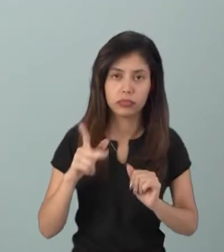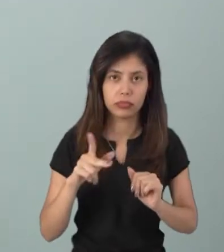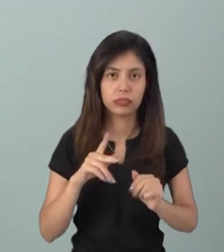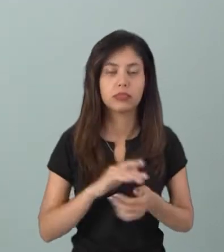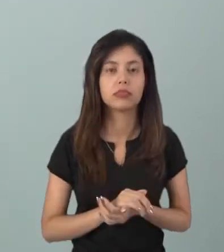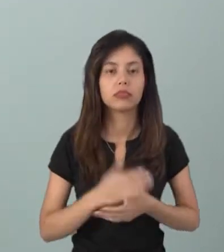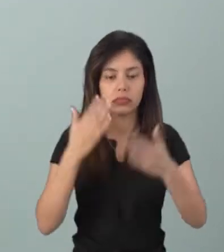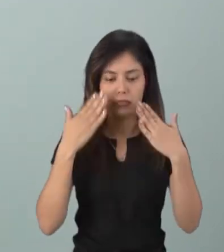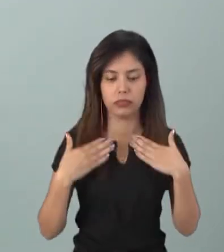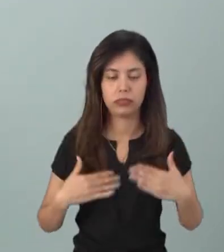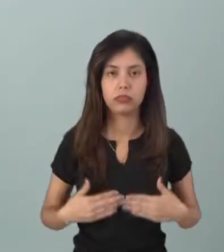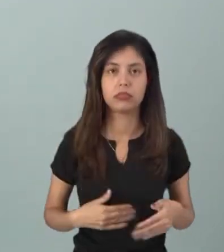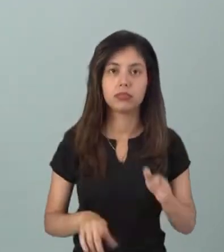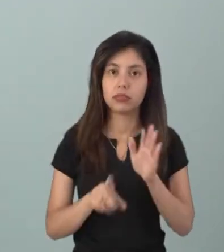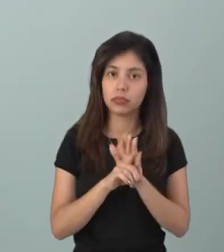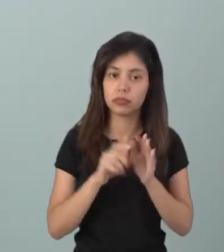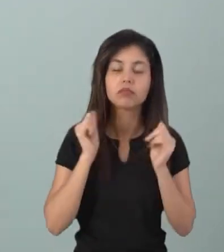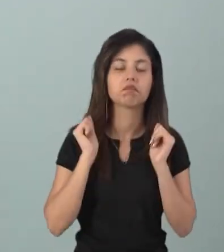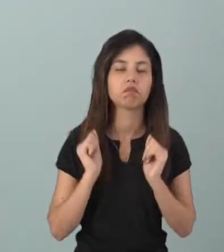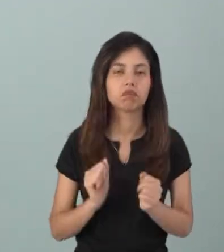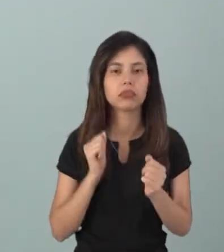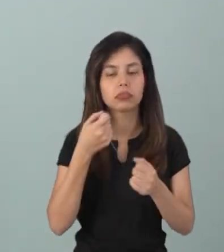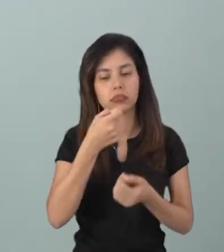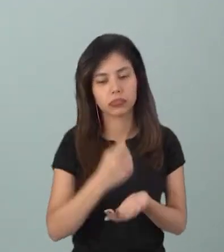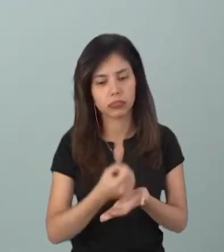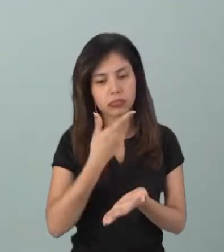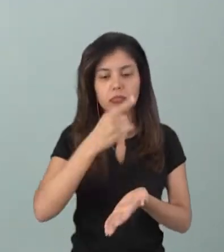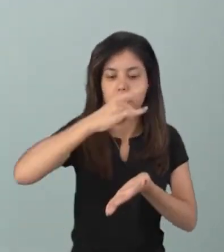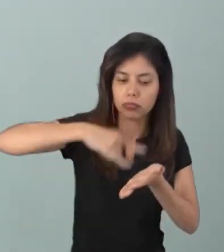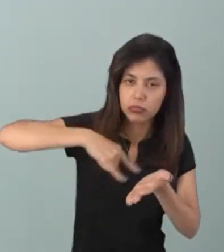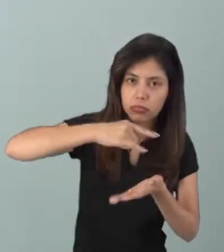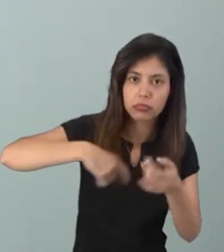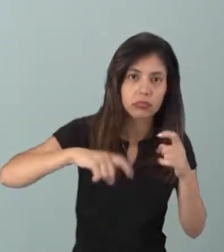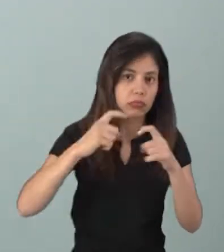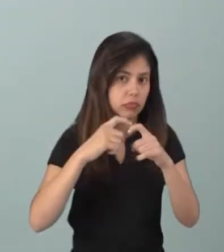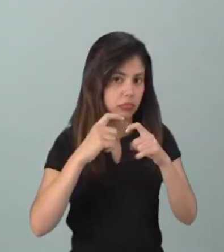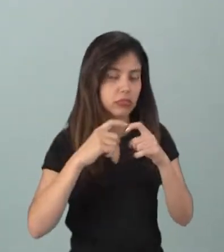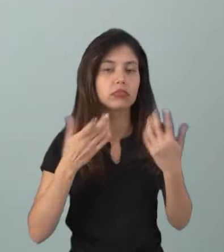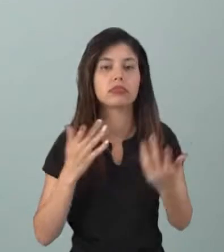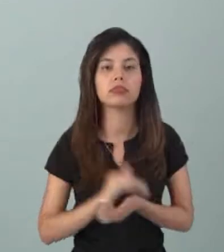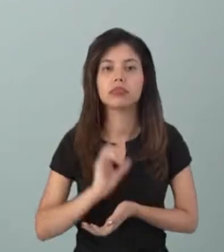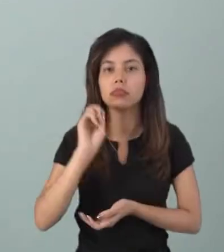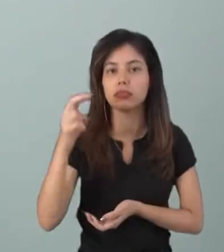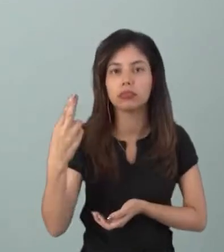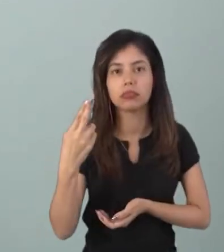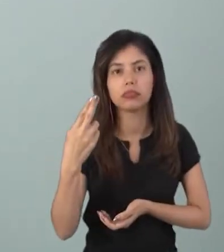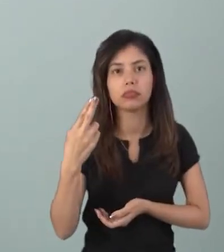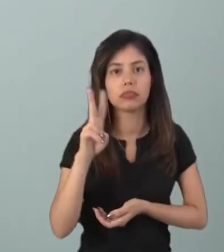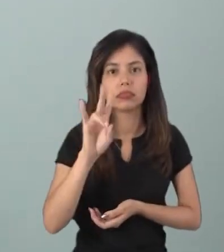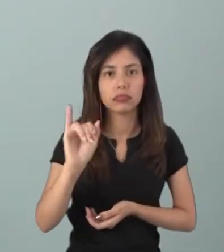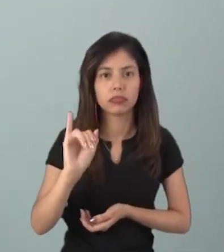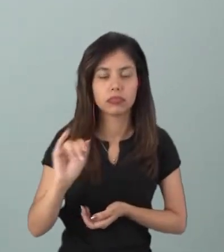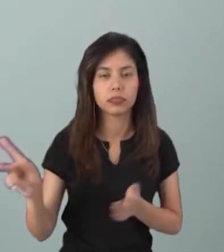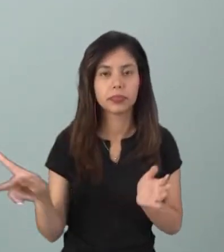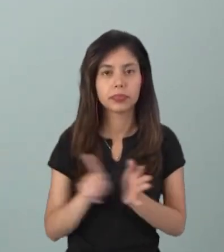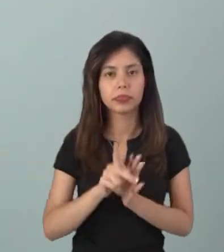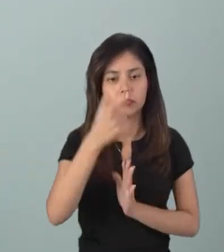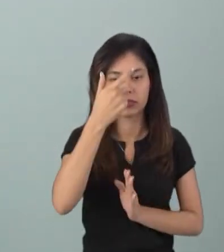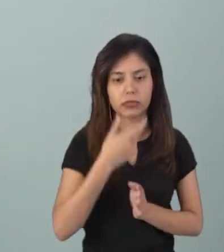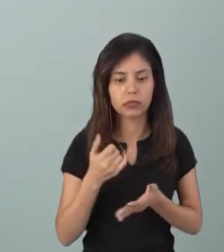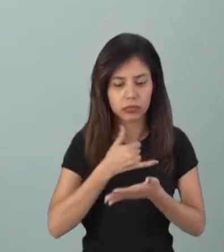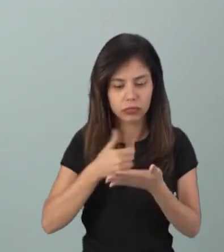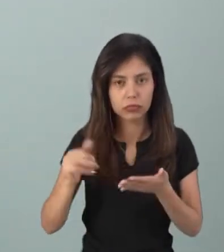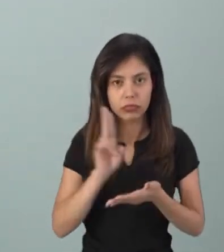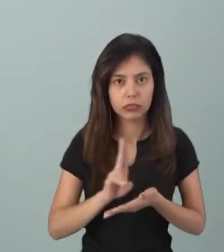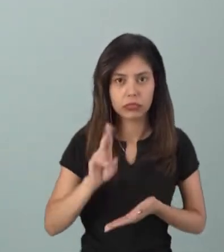A diferença é que um vai ser legalizado, vai ter toda uma prescrição e um acompanhamento médico, e o outro a pessoa vai fazer o uso por conta própria, e